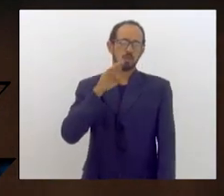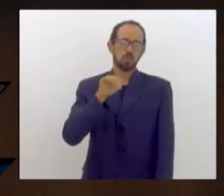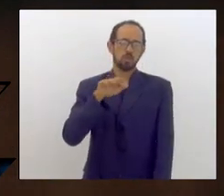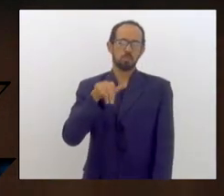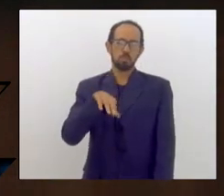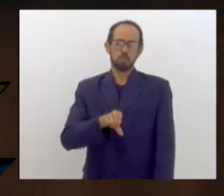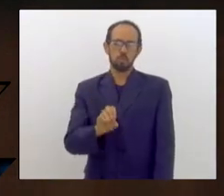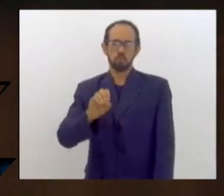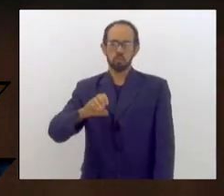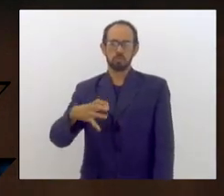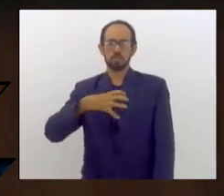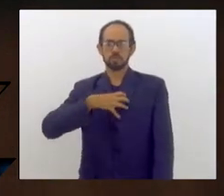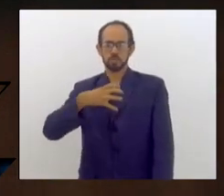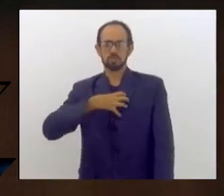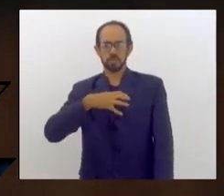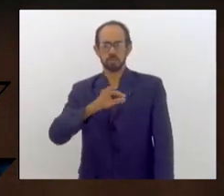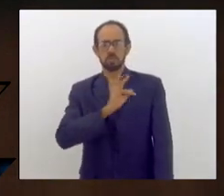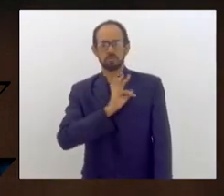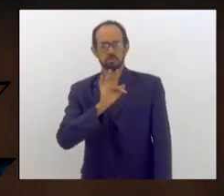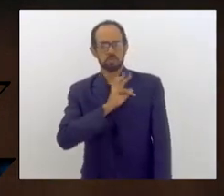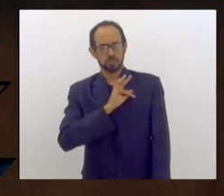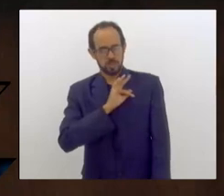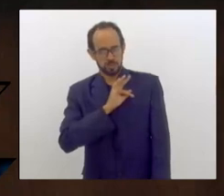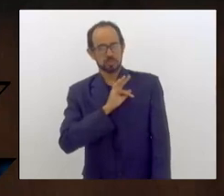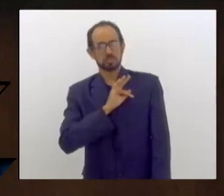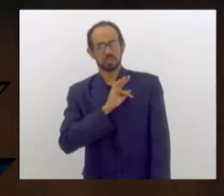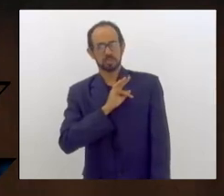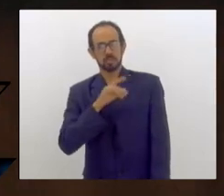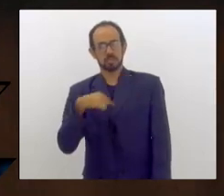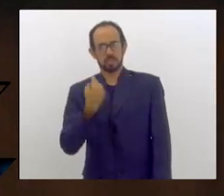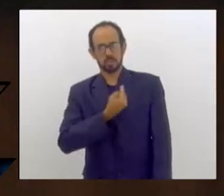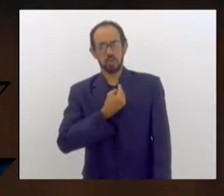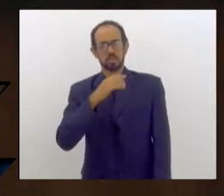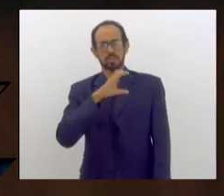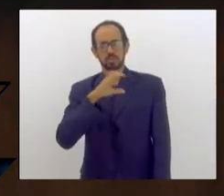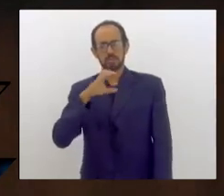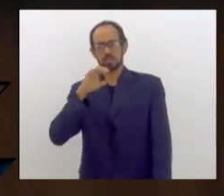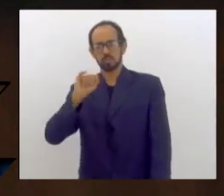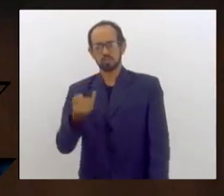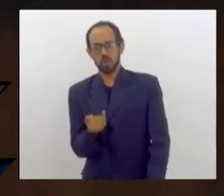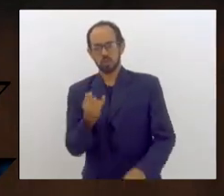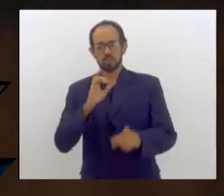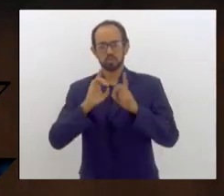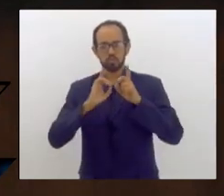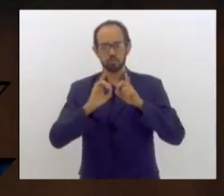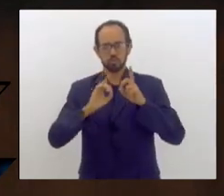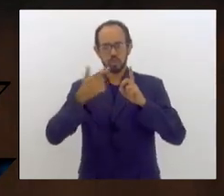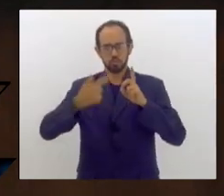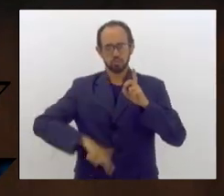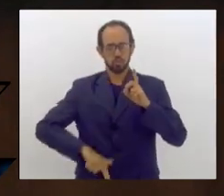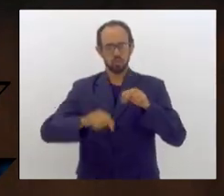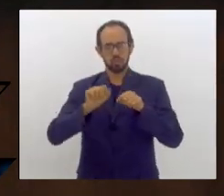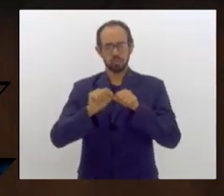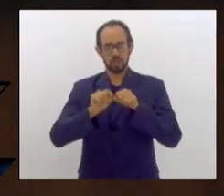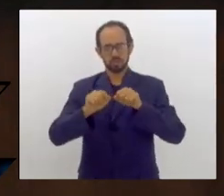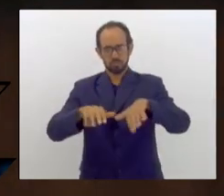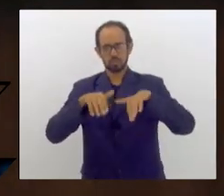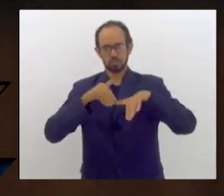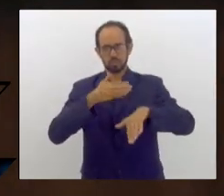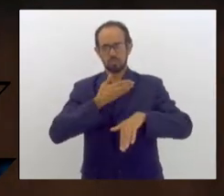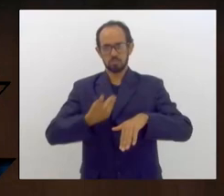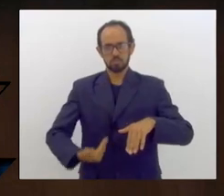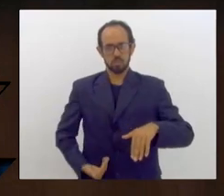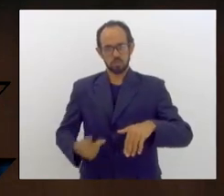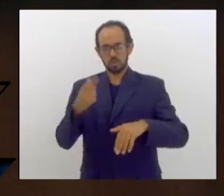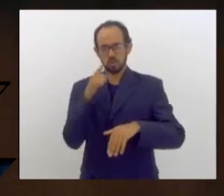pela sensibilidade com os policiais, e que a gente, no âmbito da CCJ, rediscute, realiza uma audiência pública e chega ao consenso lá